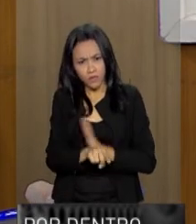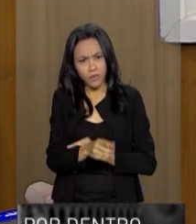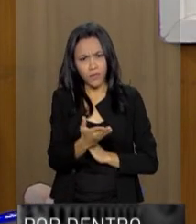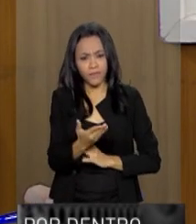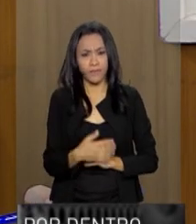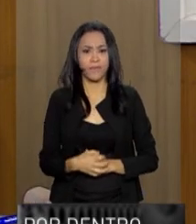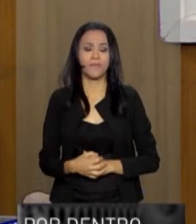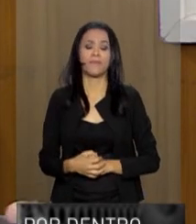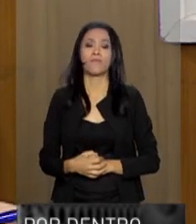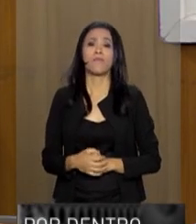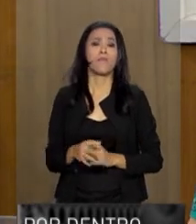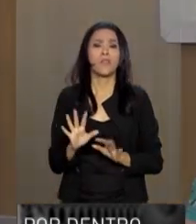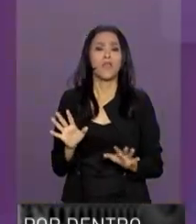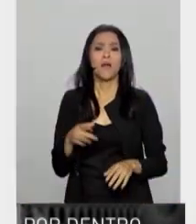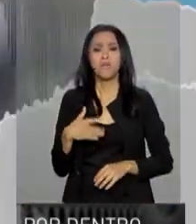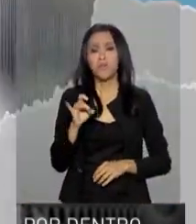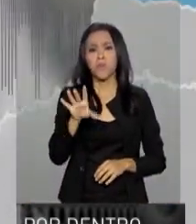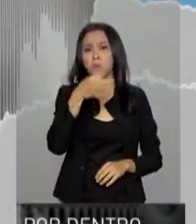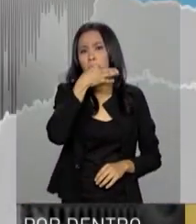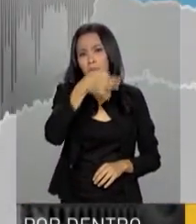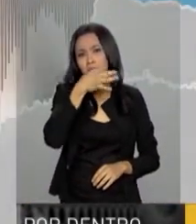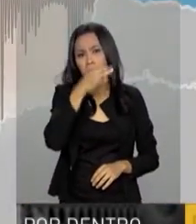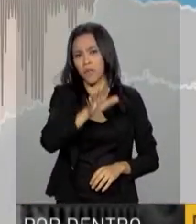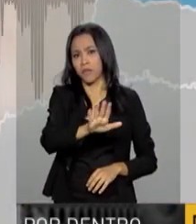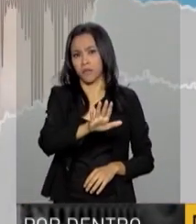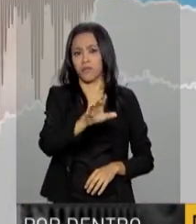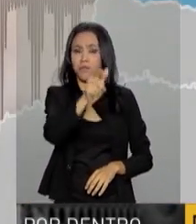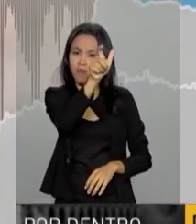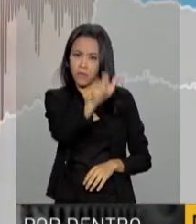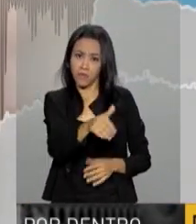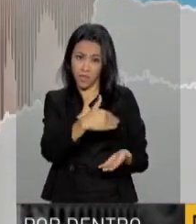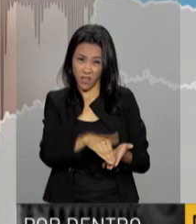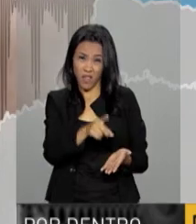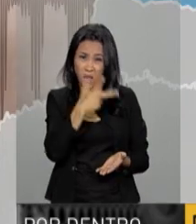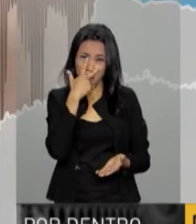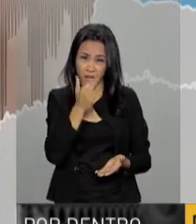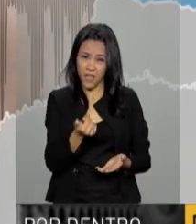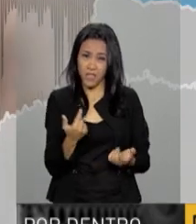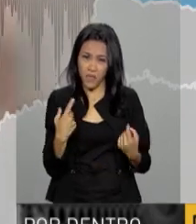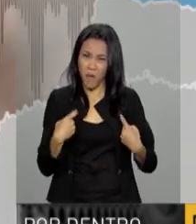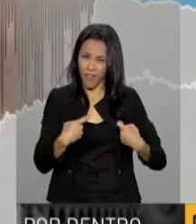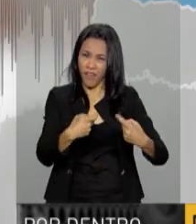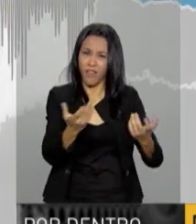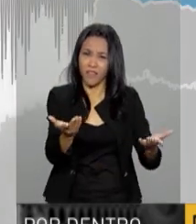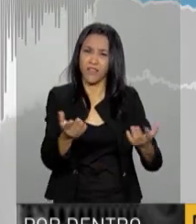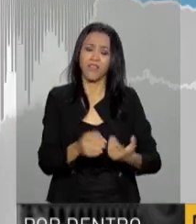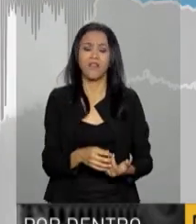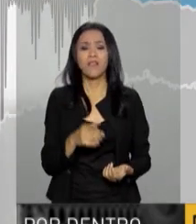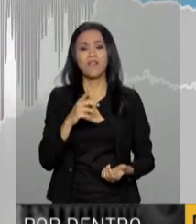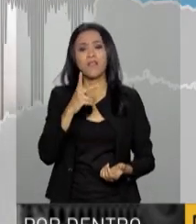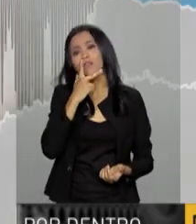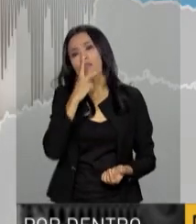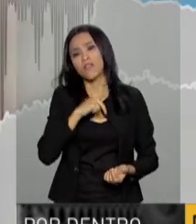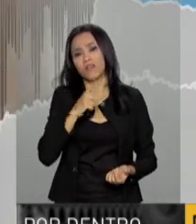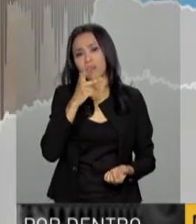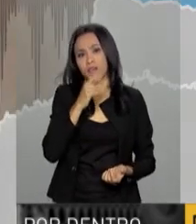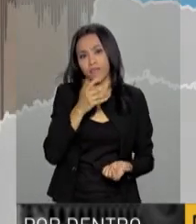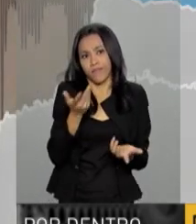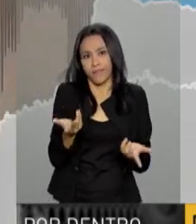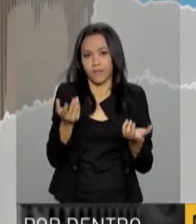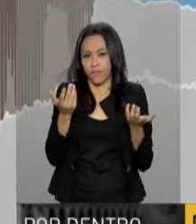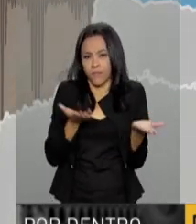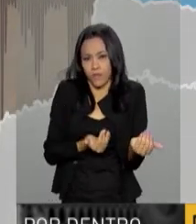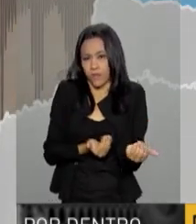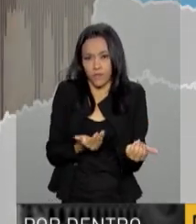é na verdade um comentário com o secretário é é uma guerra na secretaria porque você tem por exemplo um jovem e talvez